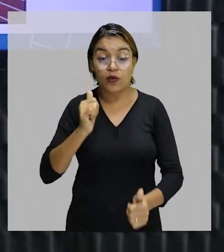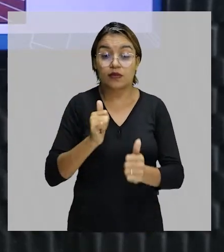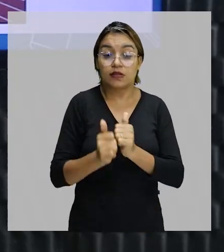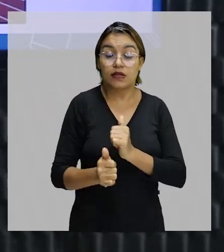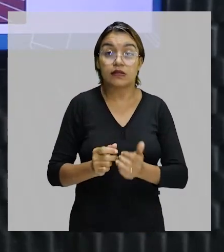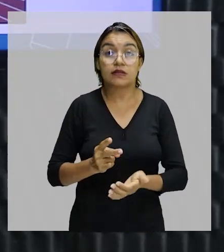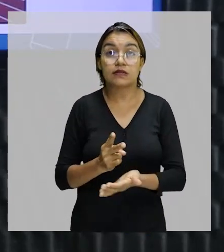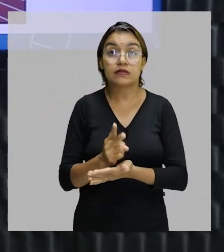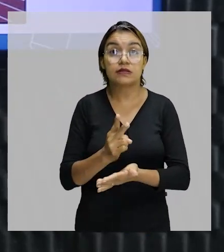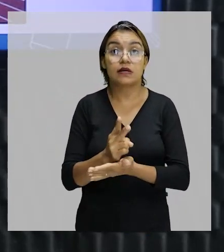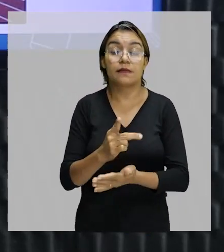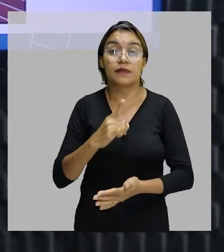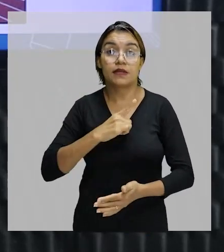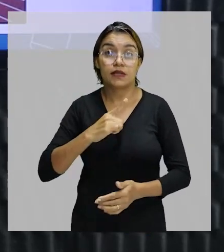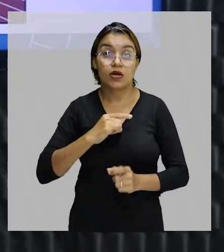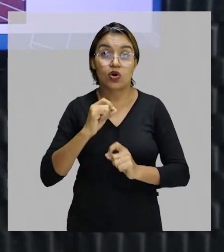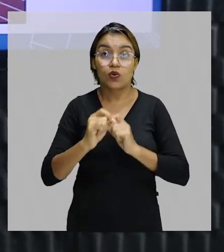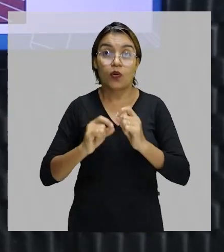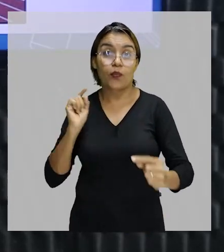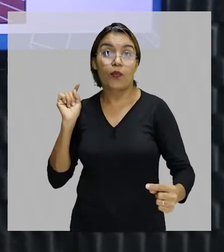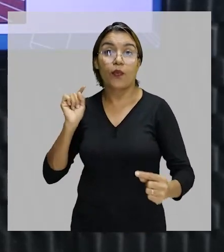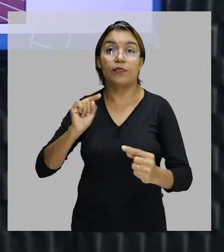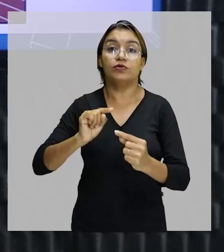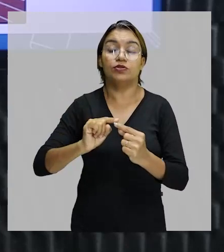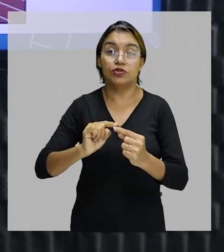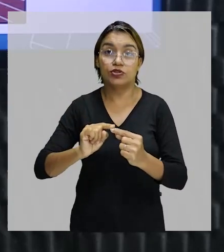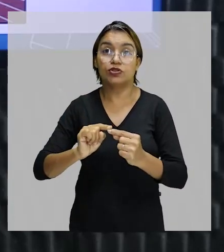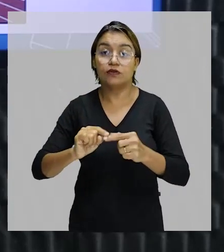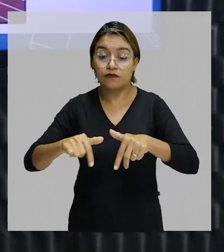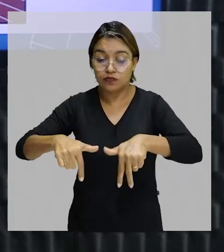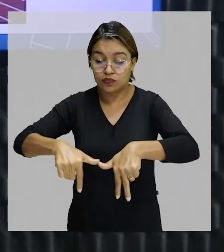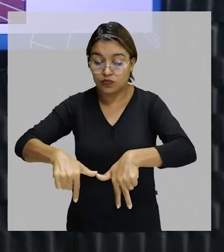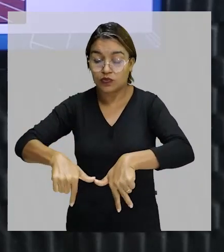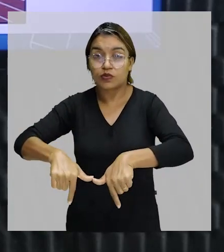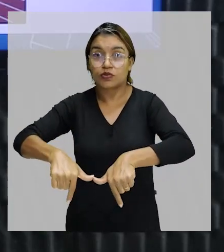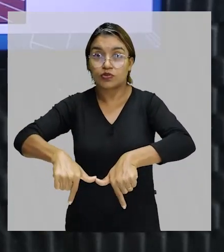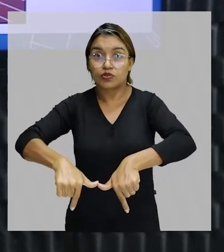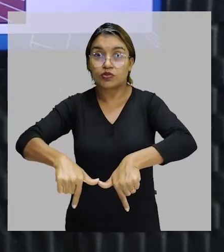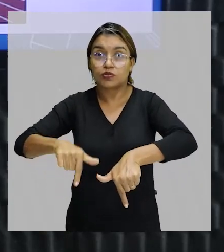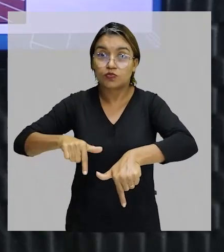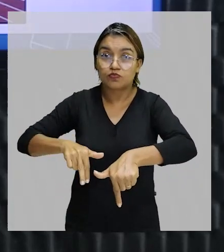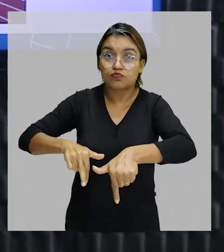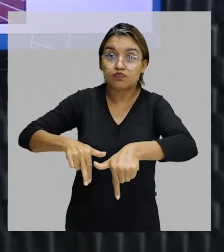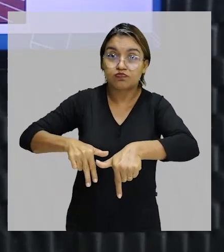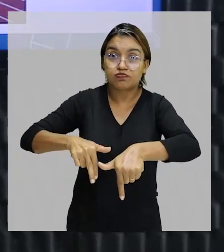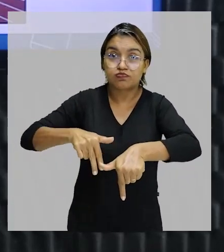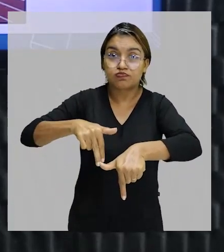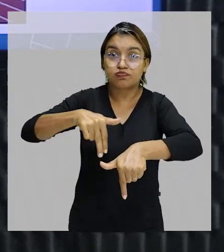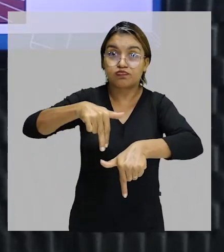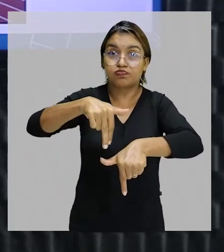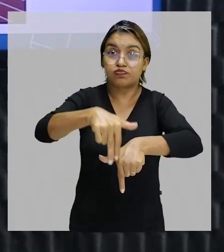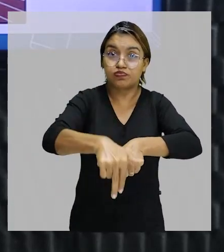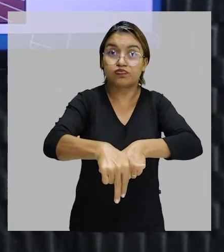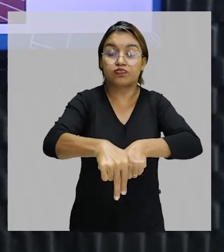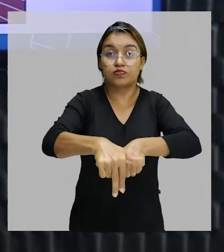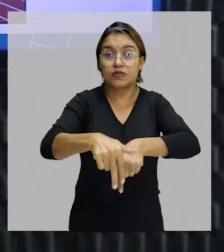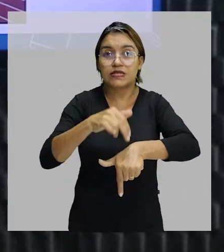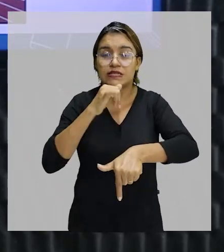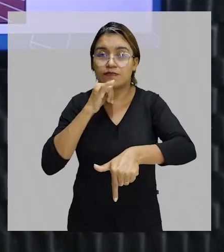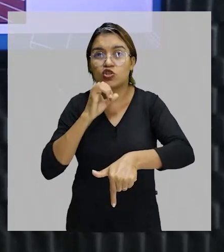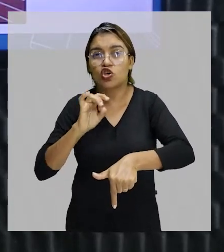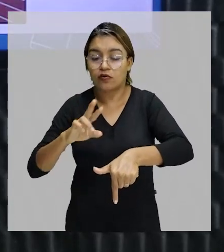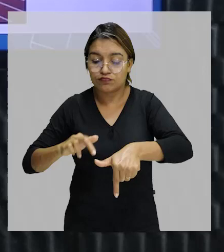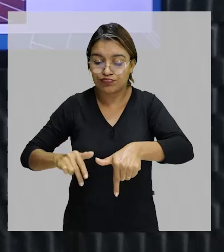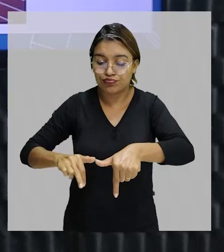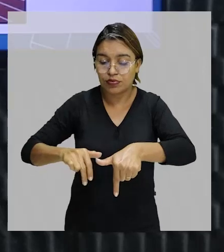sempre tem que ter o objetivo de saltar a barreira. Ele não deve apenas correr e derrubá-las com